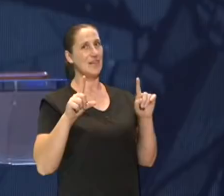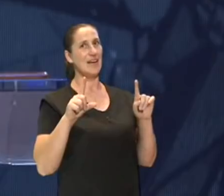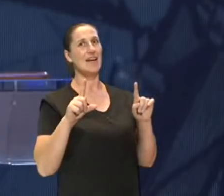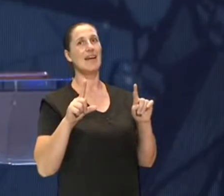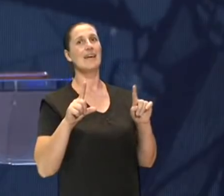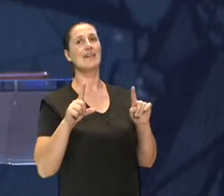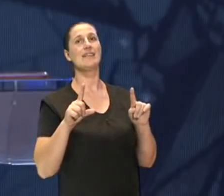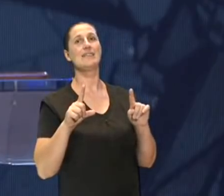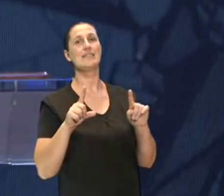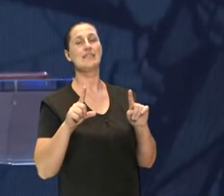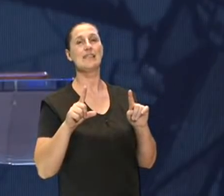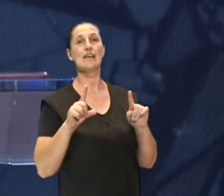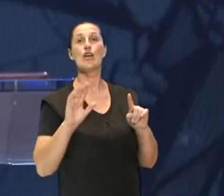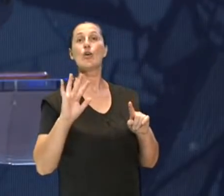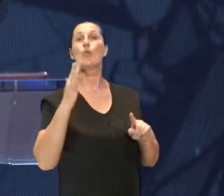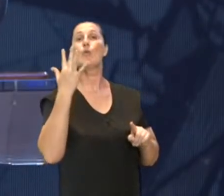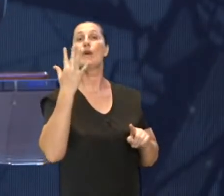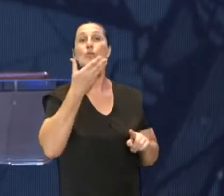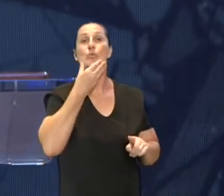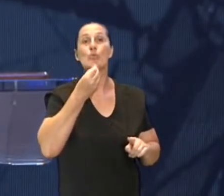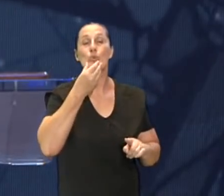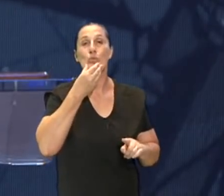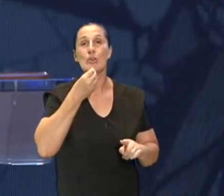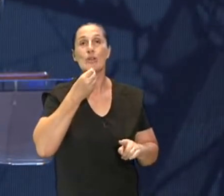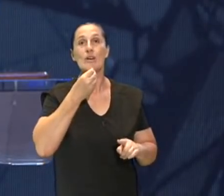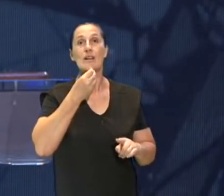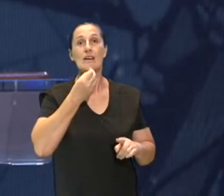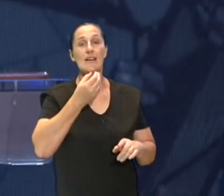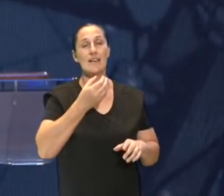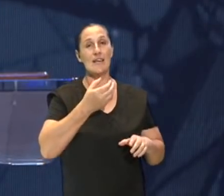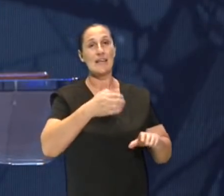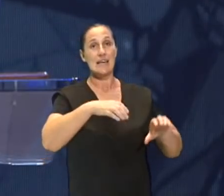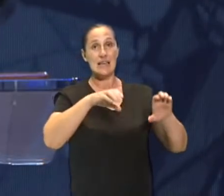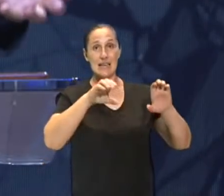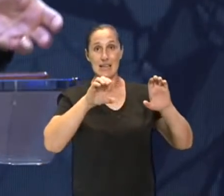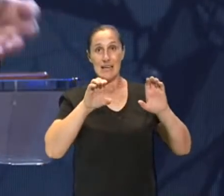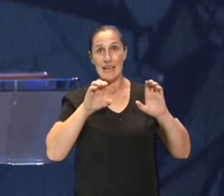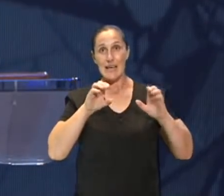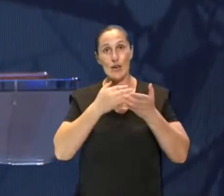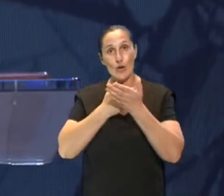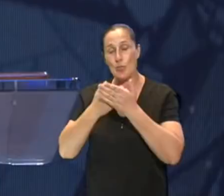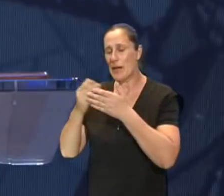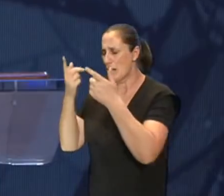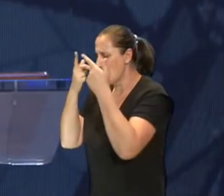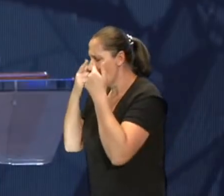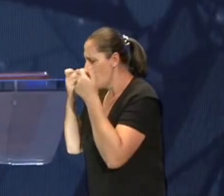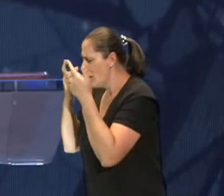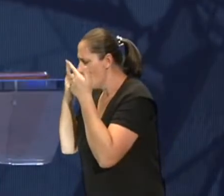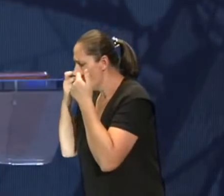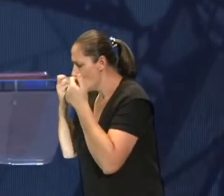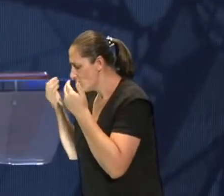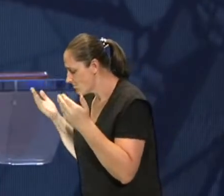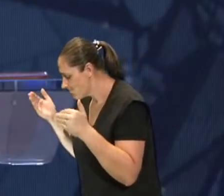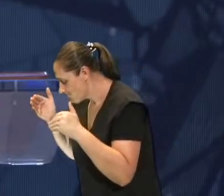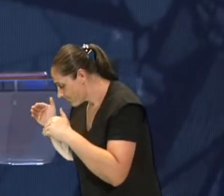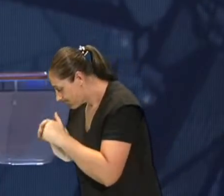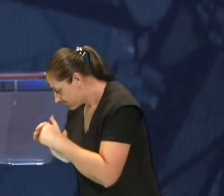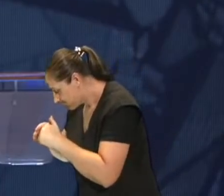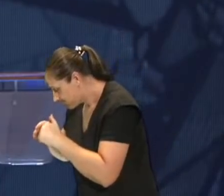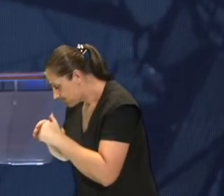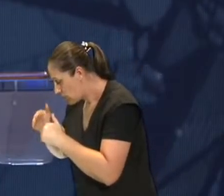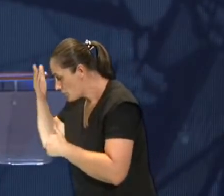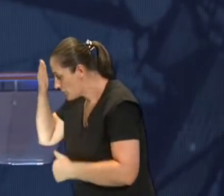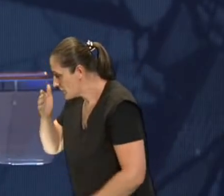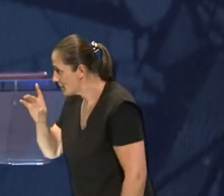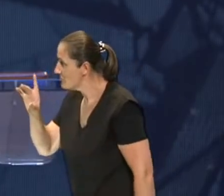aquele homem vira o rosto, começa a chorar e se humilha na presença de Deus, a Bíblia